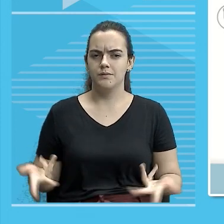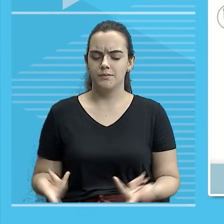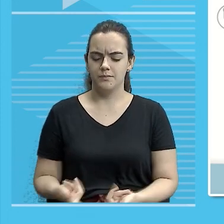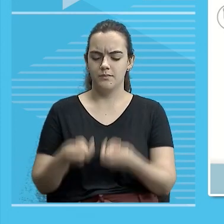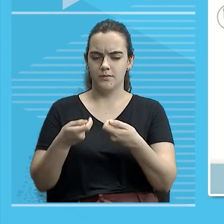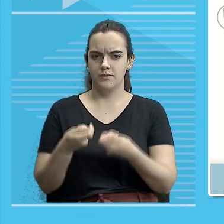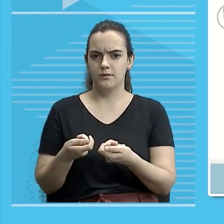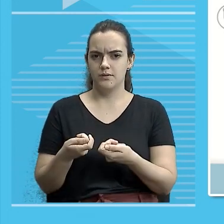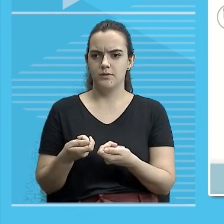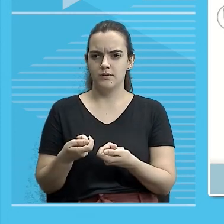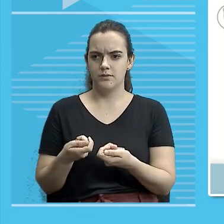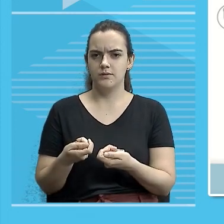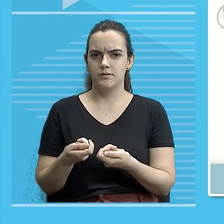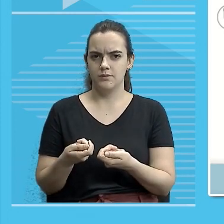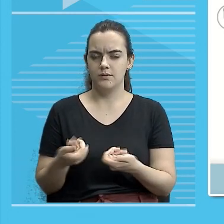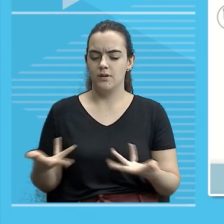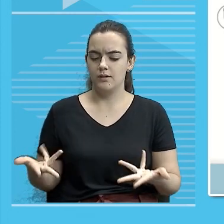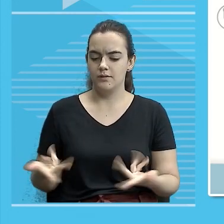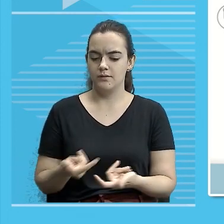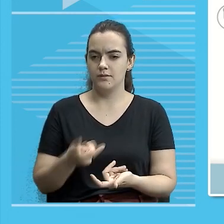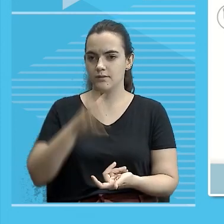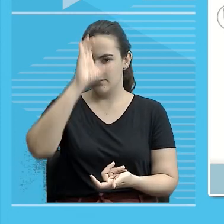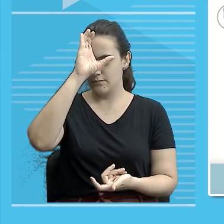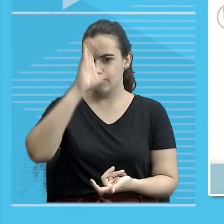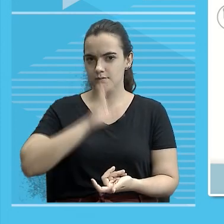baseado no consumidor